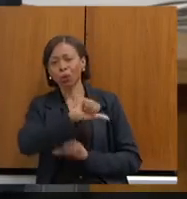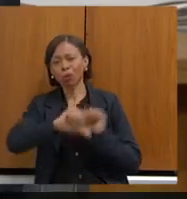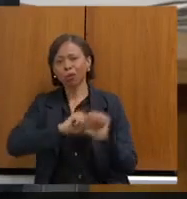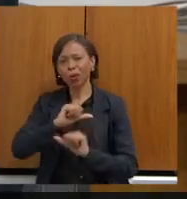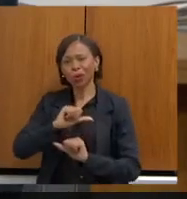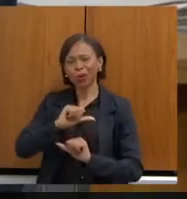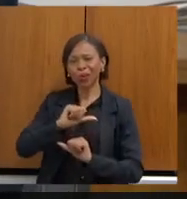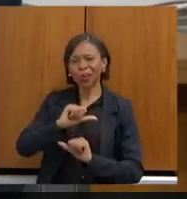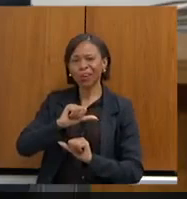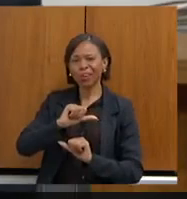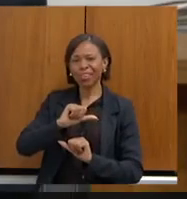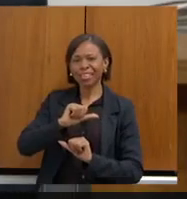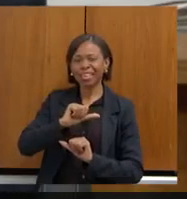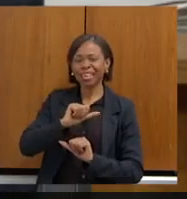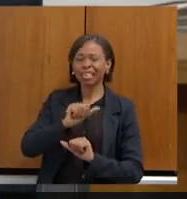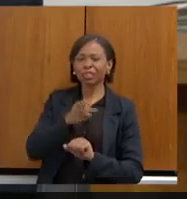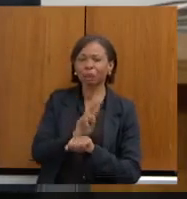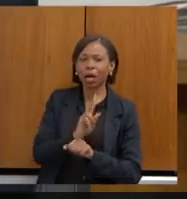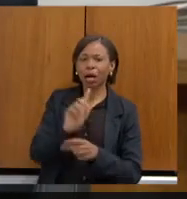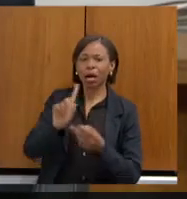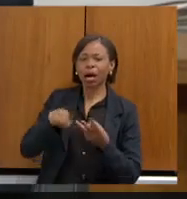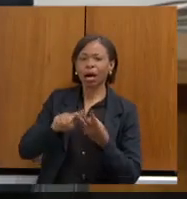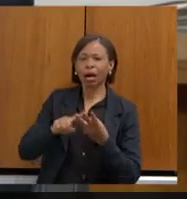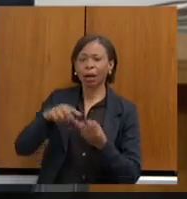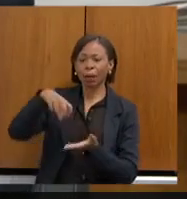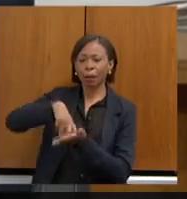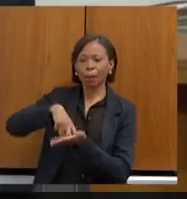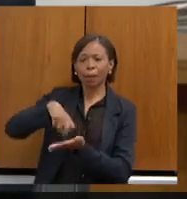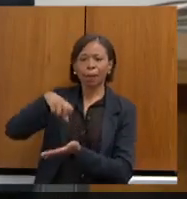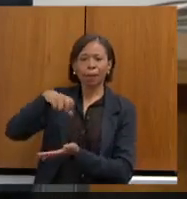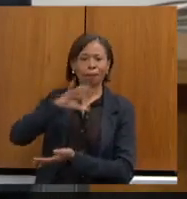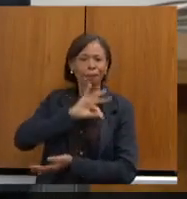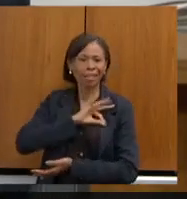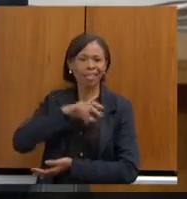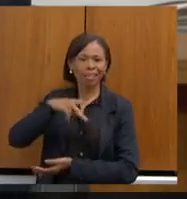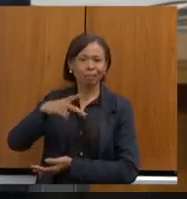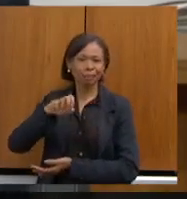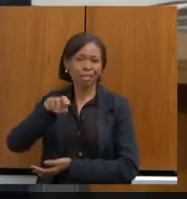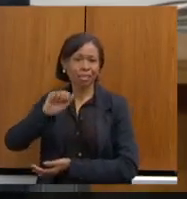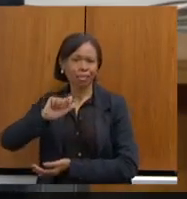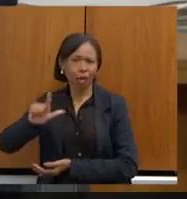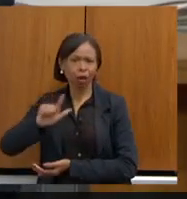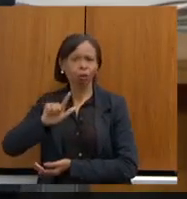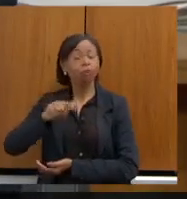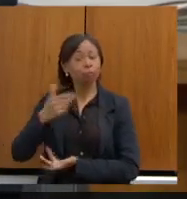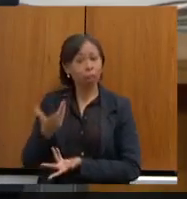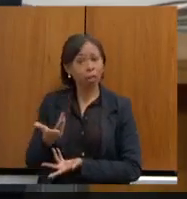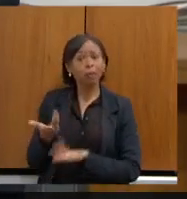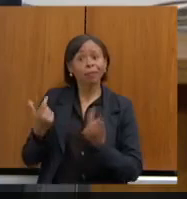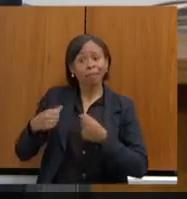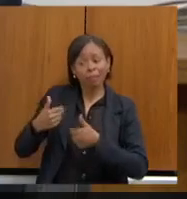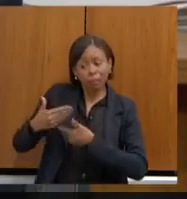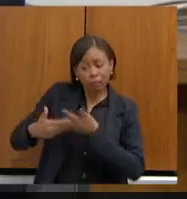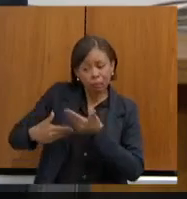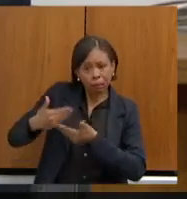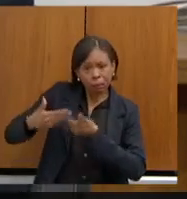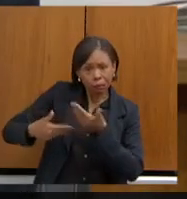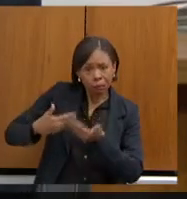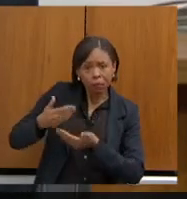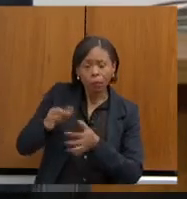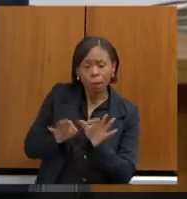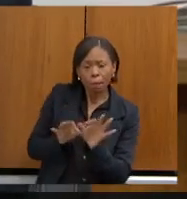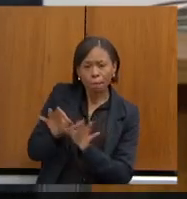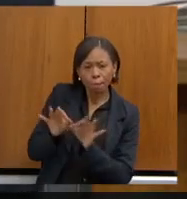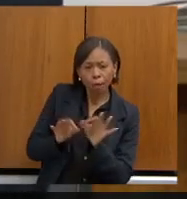agora se transformar em polícia e ferragens então assim a necessidade assim absoluta desse plano de carreira que já tá sendo estudado